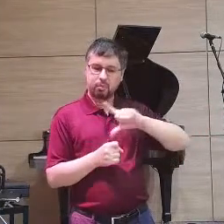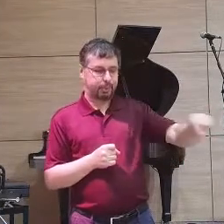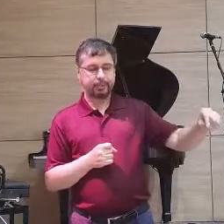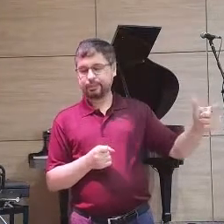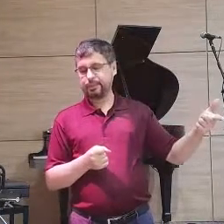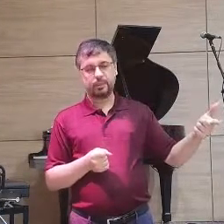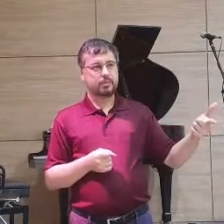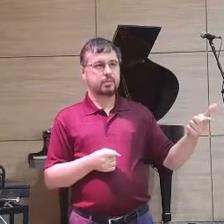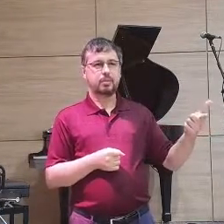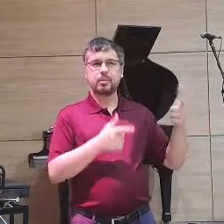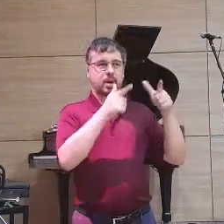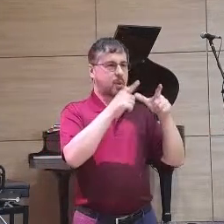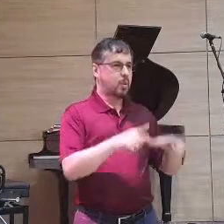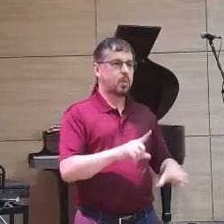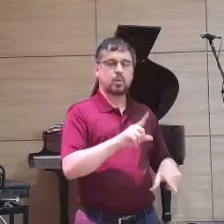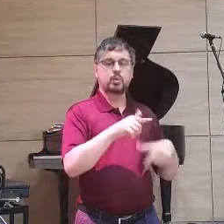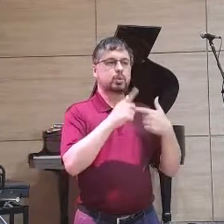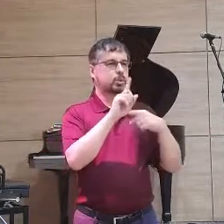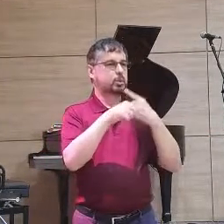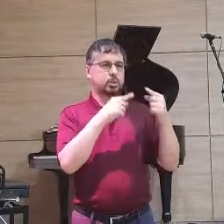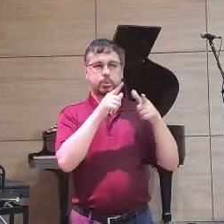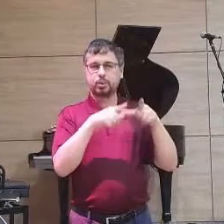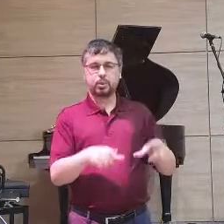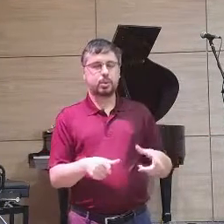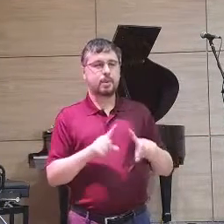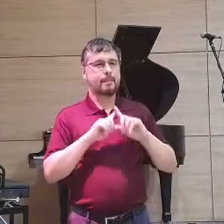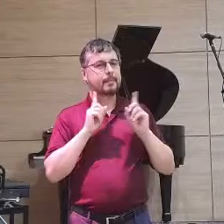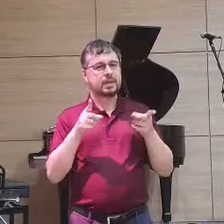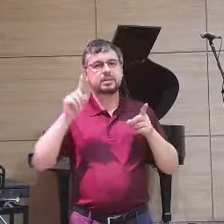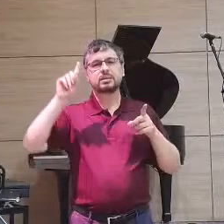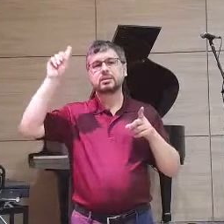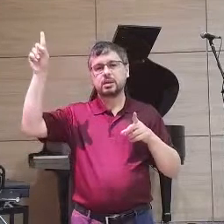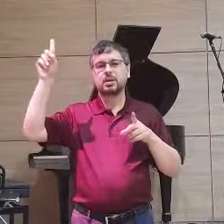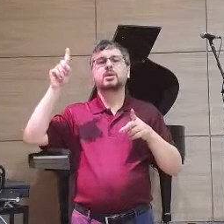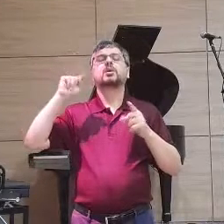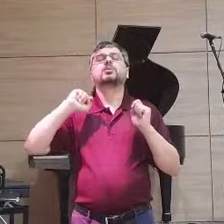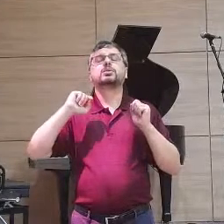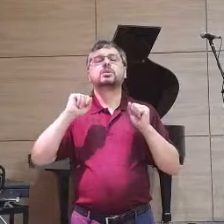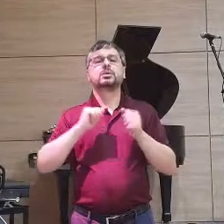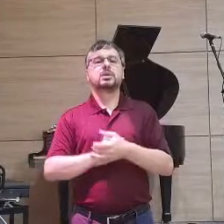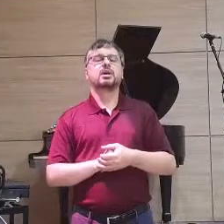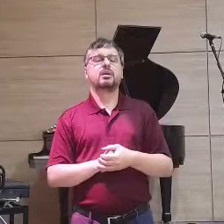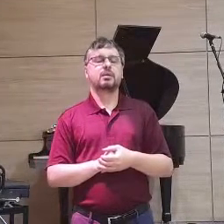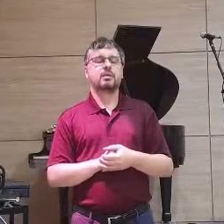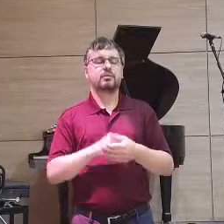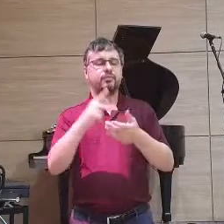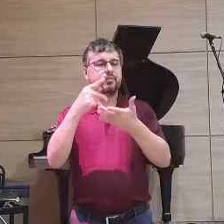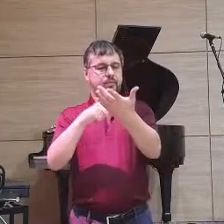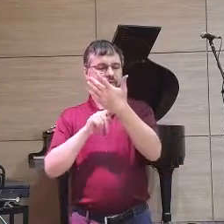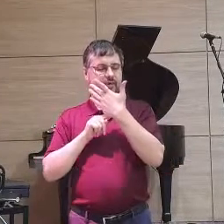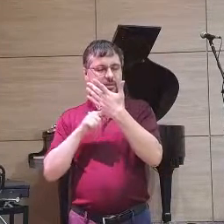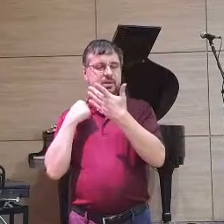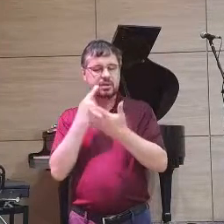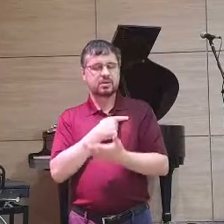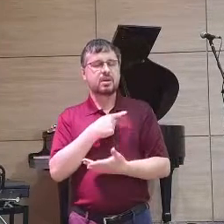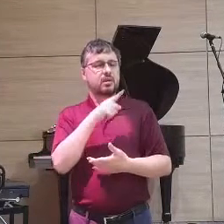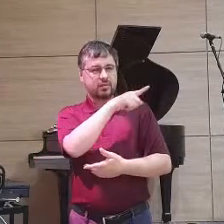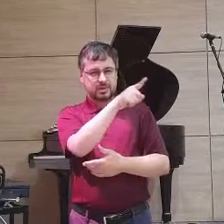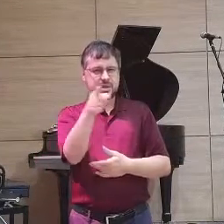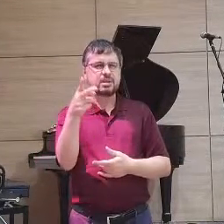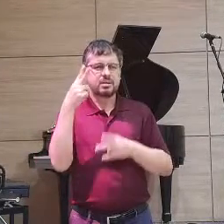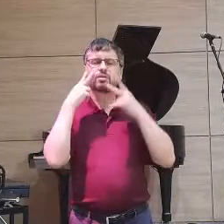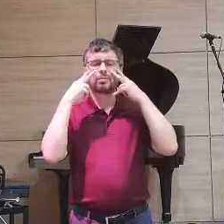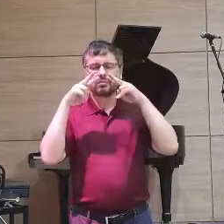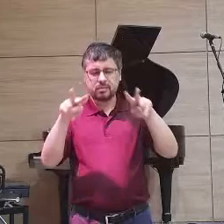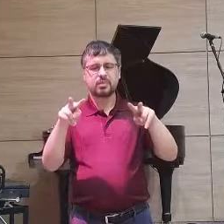para outra Instância mas o que Deus está dizendo para nós é seja martire adorne o seu coração e